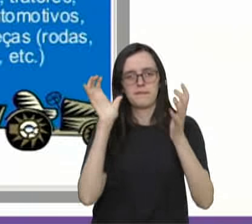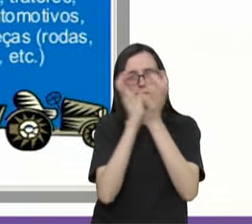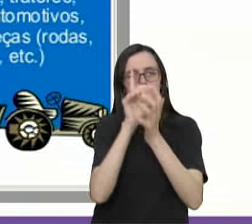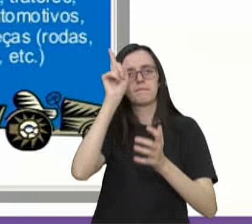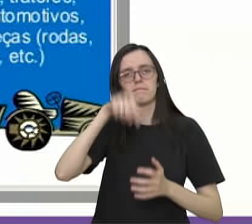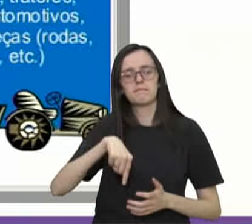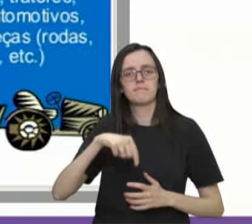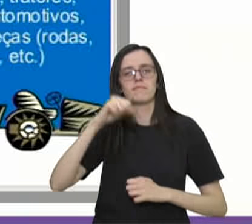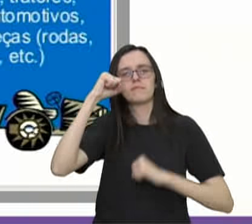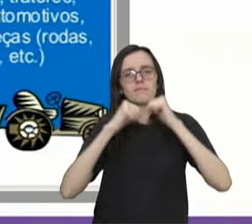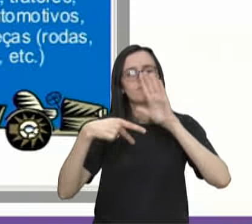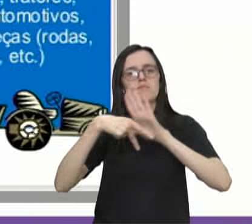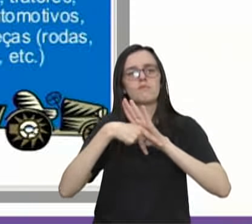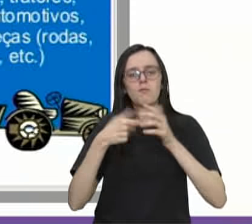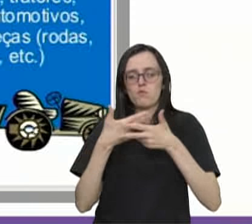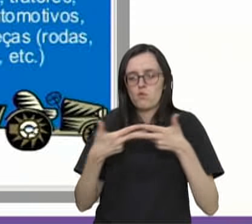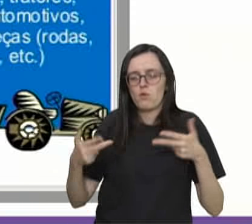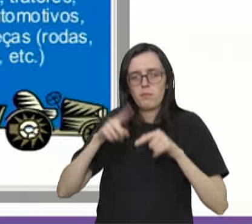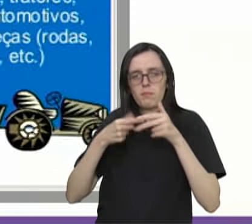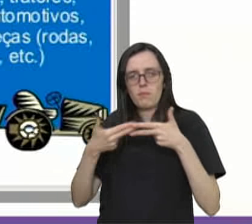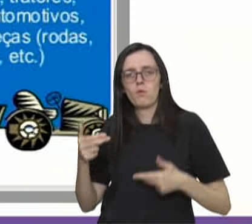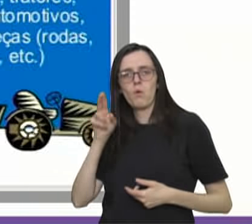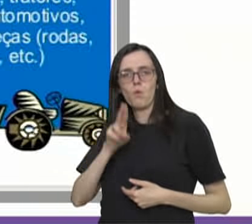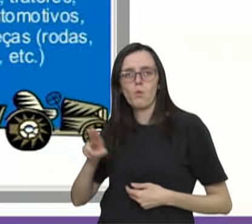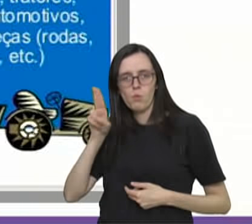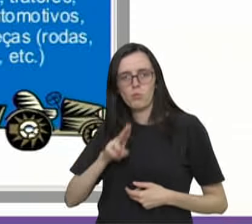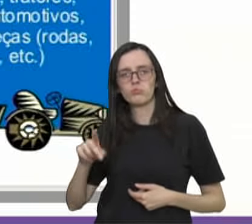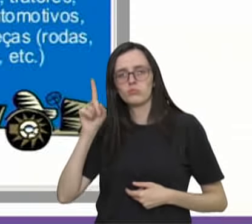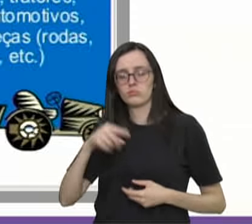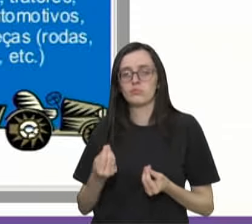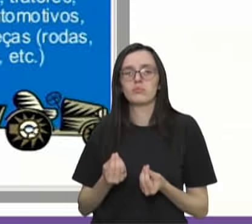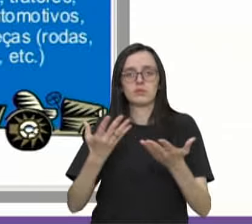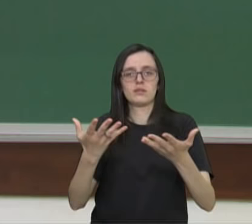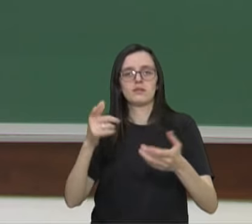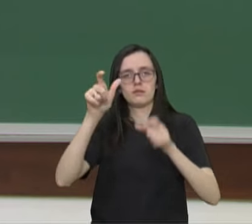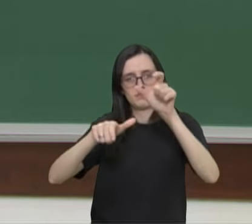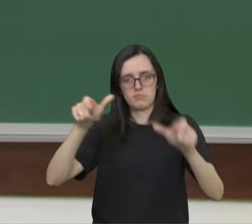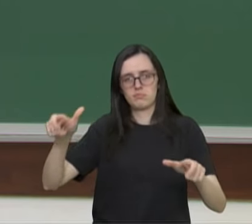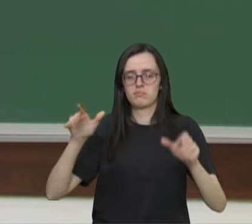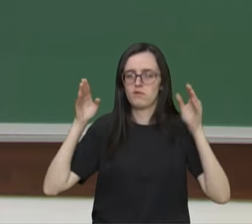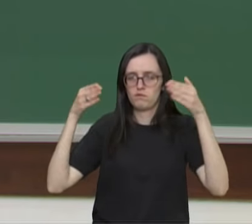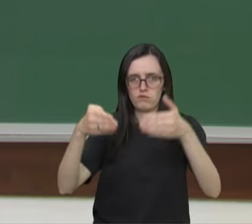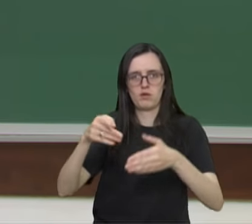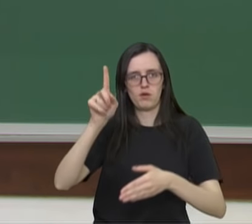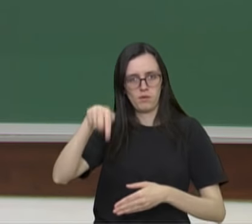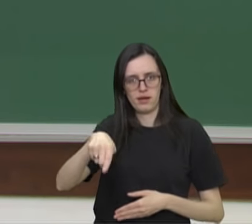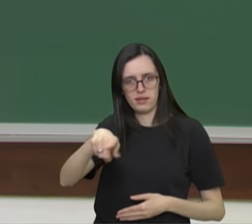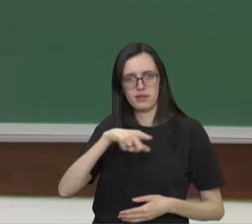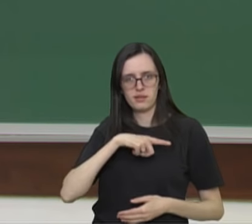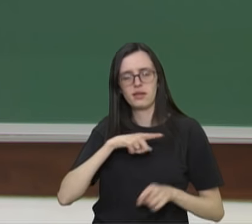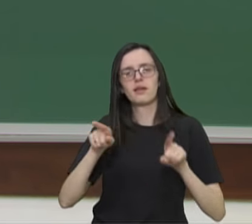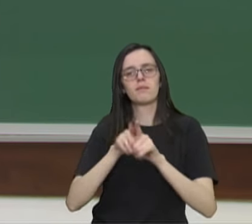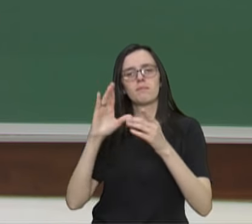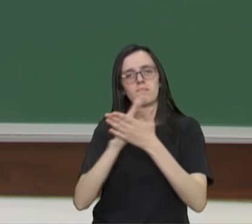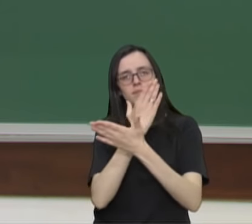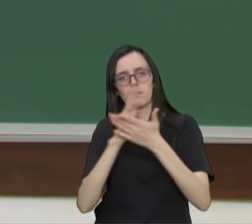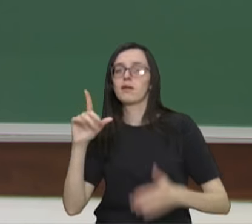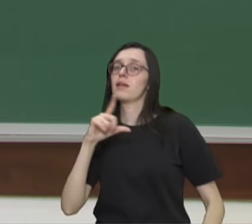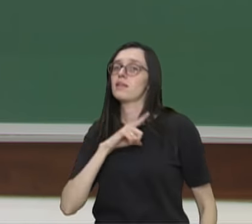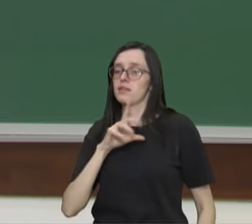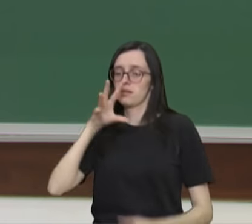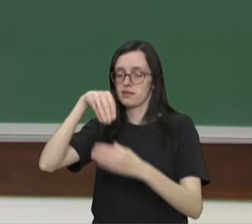indústria de bens de consumo né que destino a sua produção para o consumidor final e que é classificar e que é dividido em